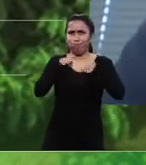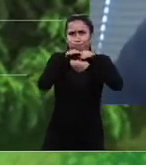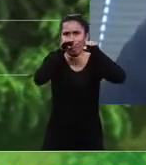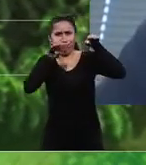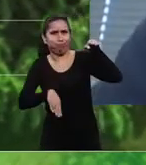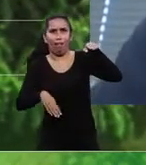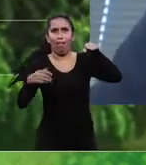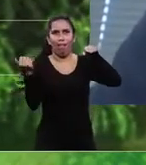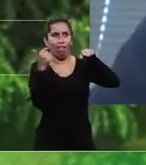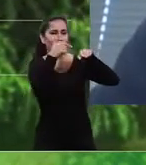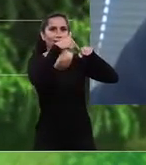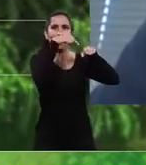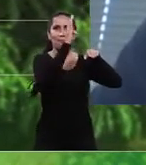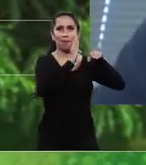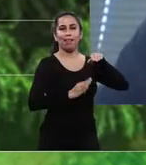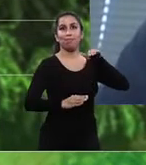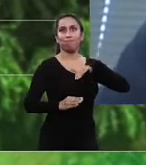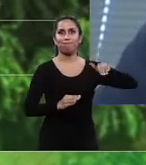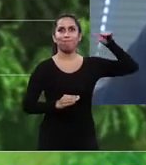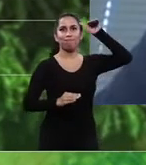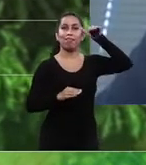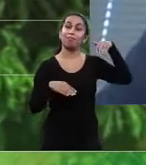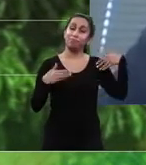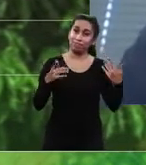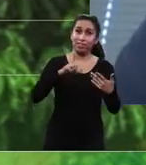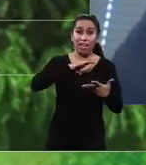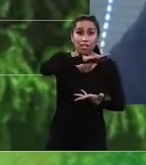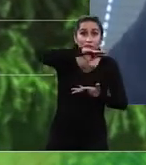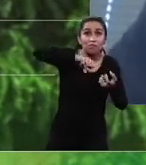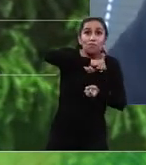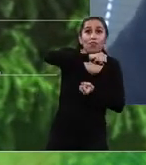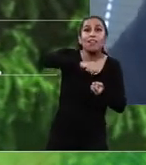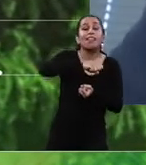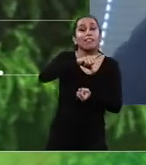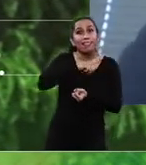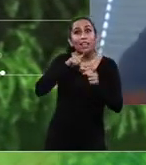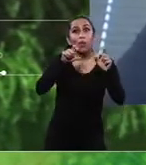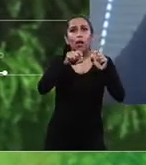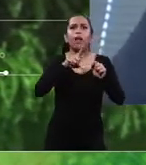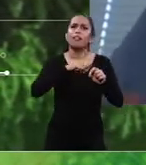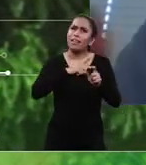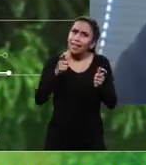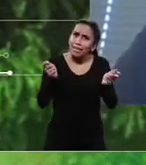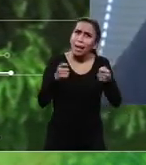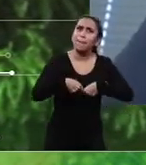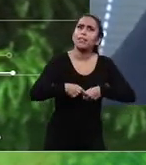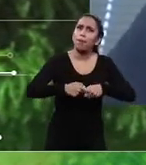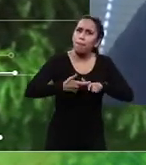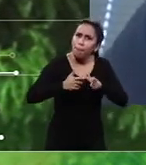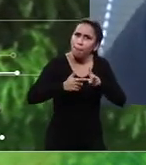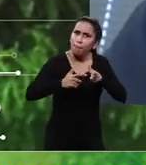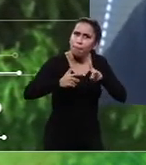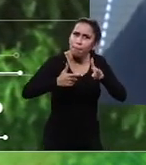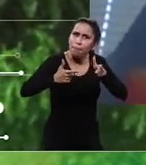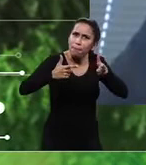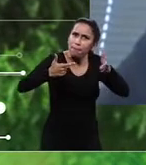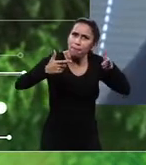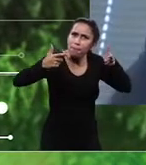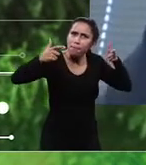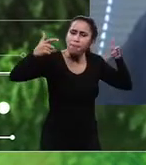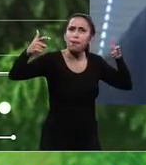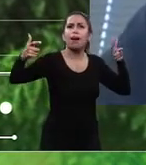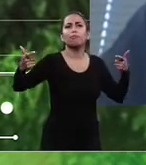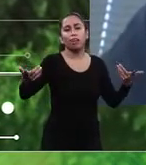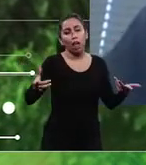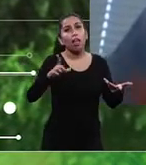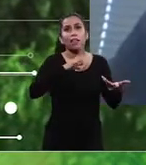nós temos, além de sustentabilidade e produtividade, nós temos ainda espaço para crescer com bons regimes, como você mencionou,